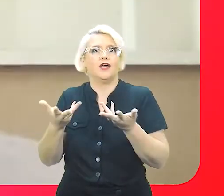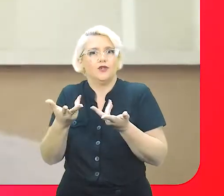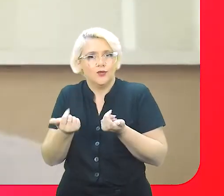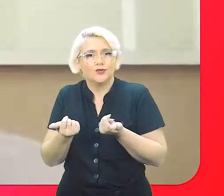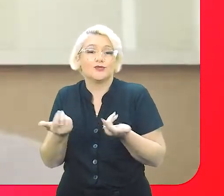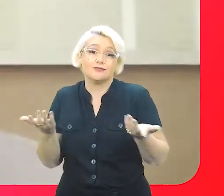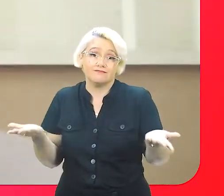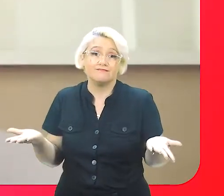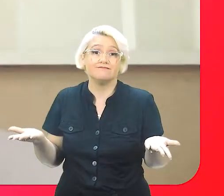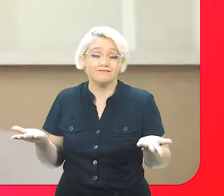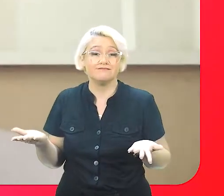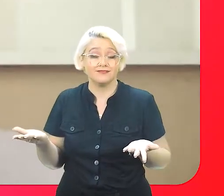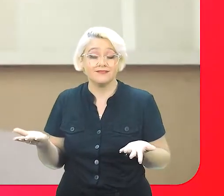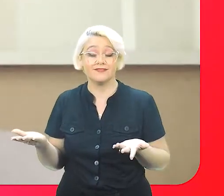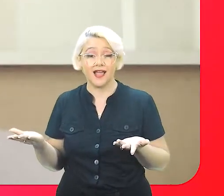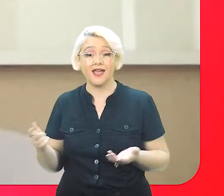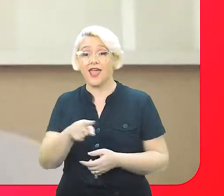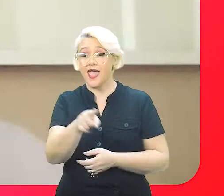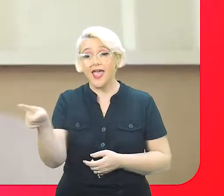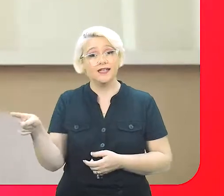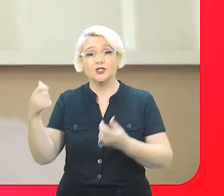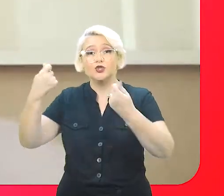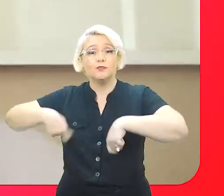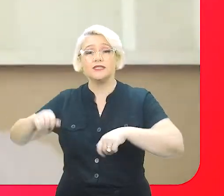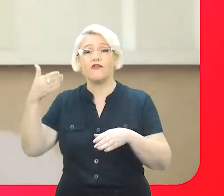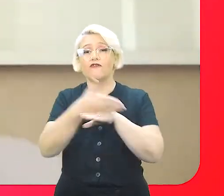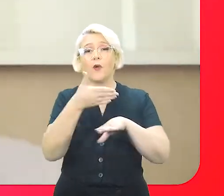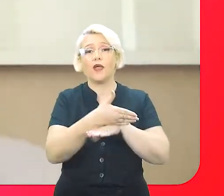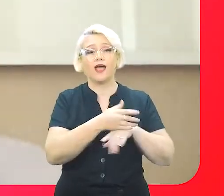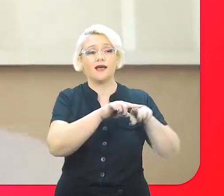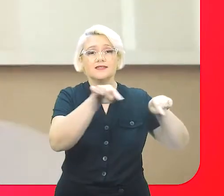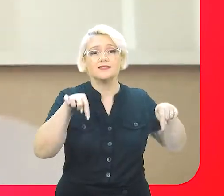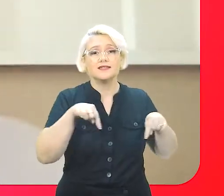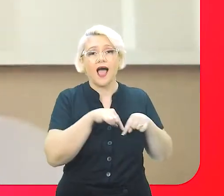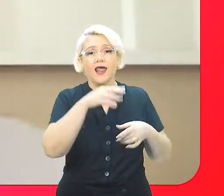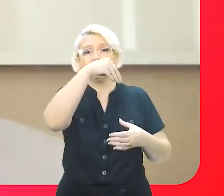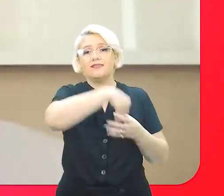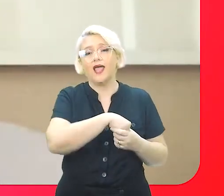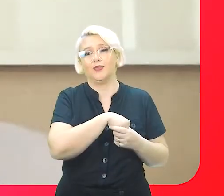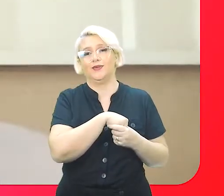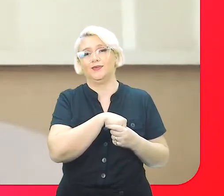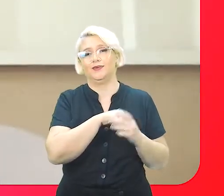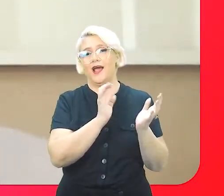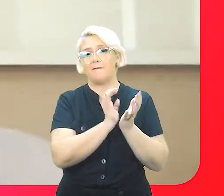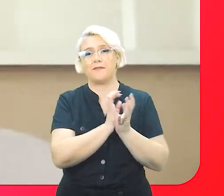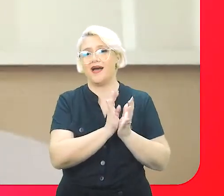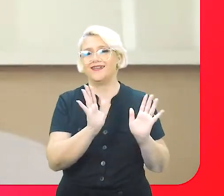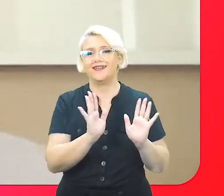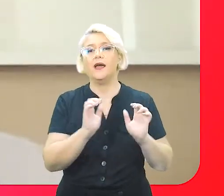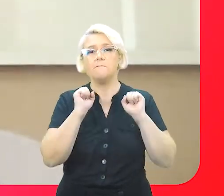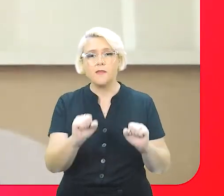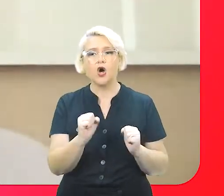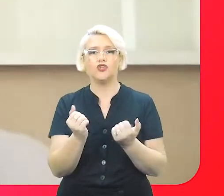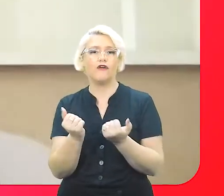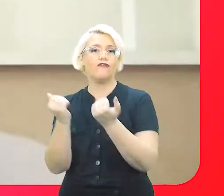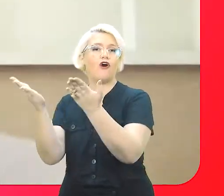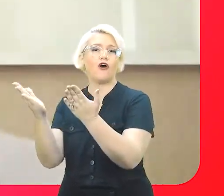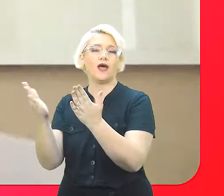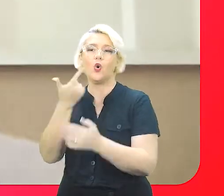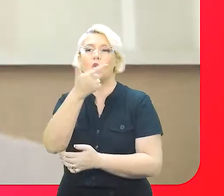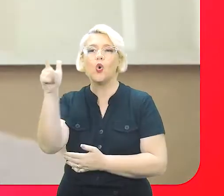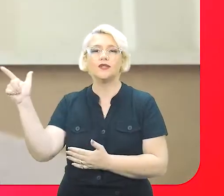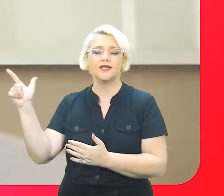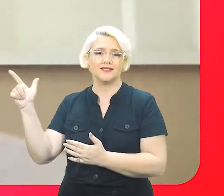fantástico, a tal ponto que eles não precisavam mais ficar dentro da escola da APAE, eles